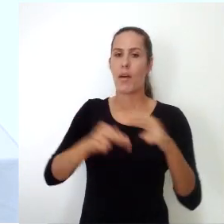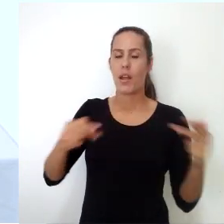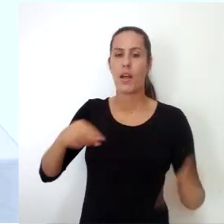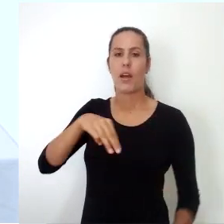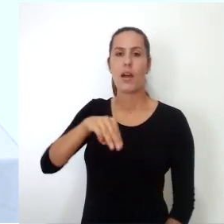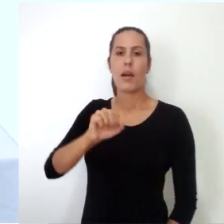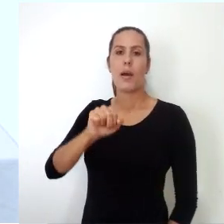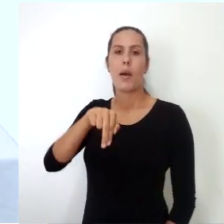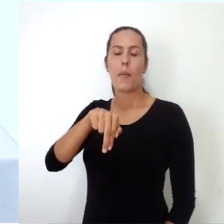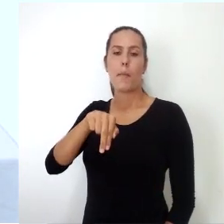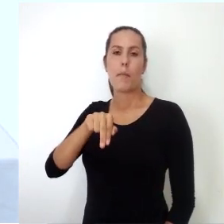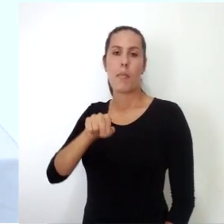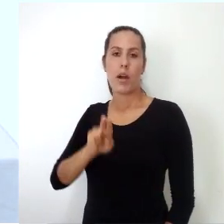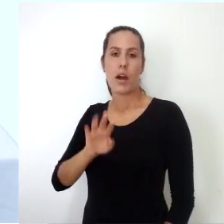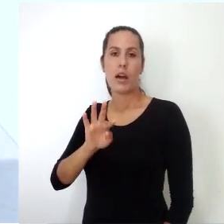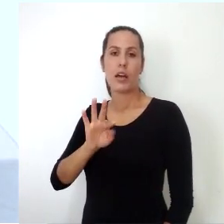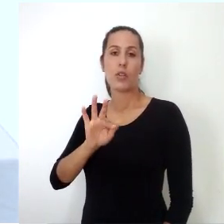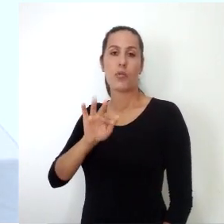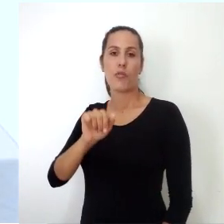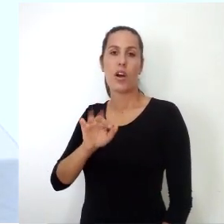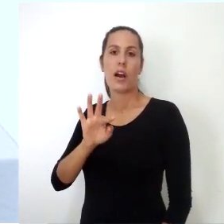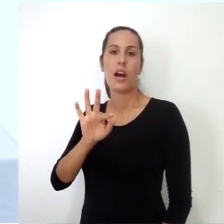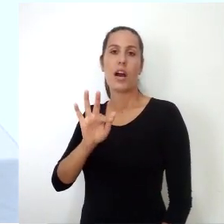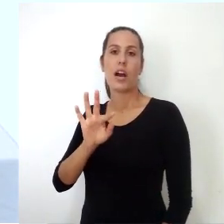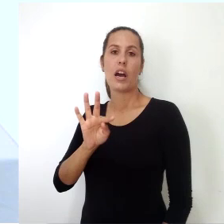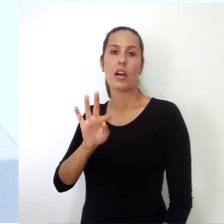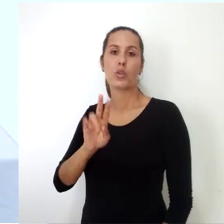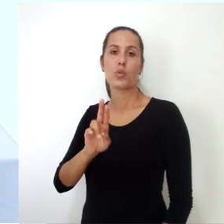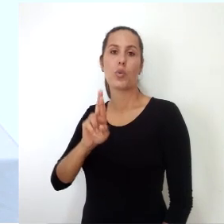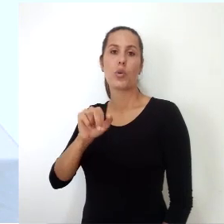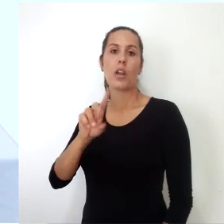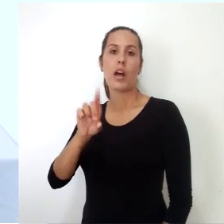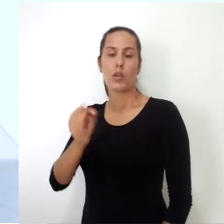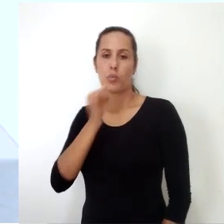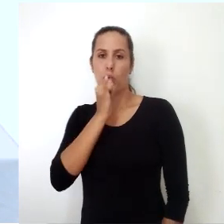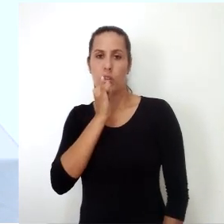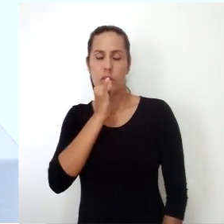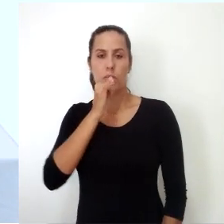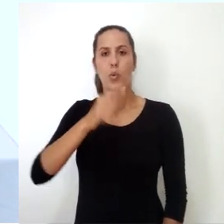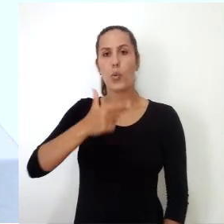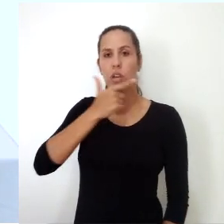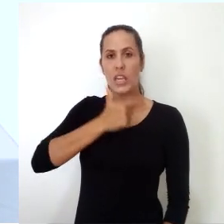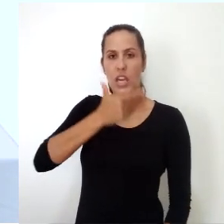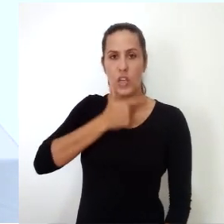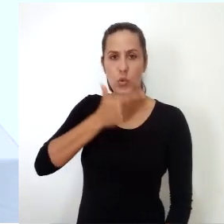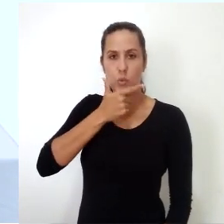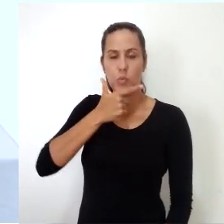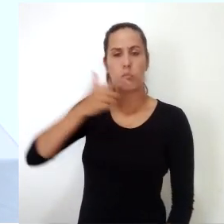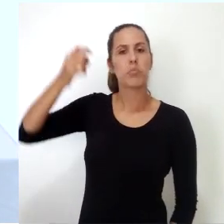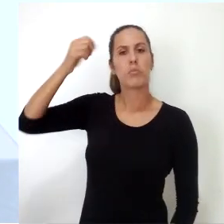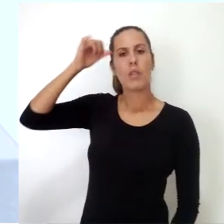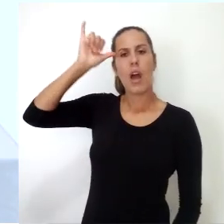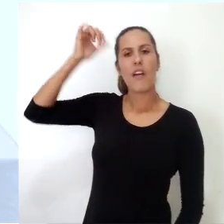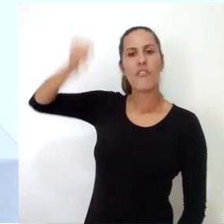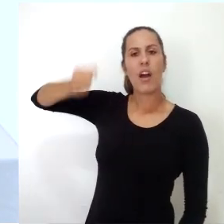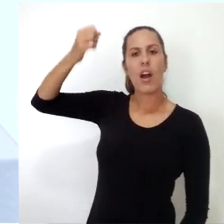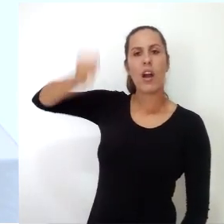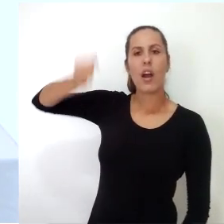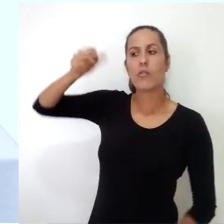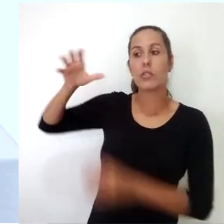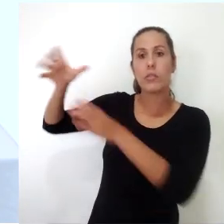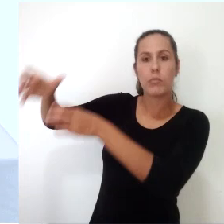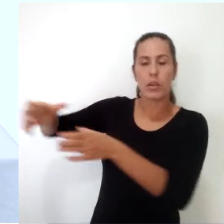Então eu tenho o queijo, é um material manufaturado porque você pega o leite da vaca para se produzir o queijo, vai se passar